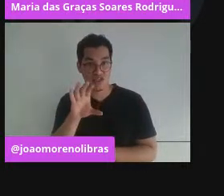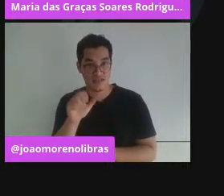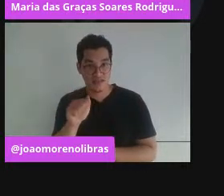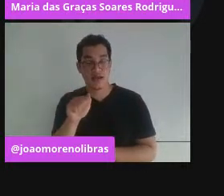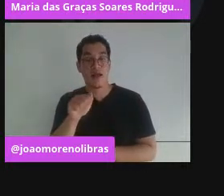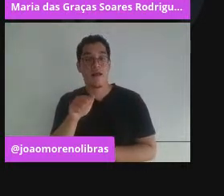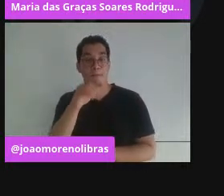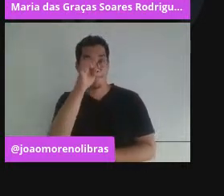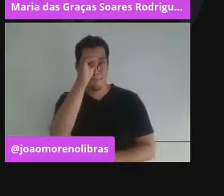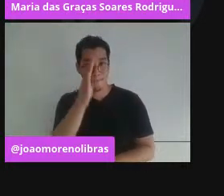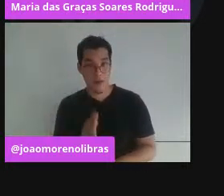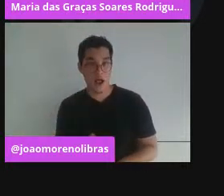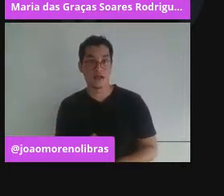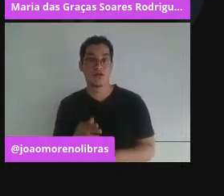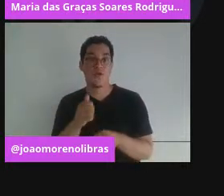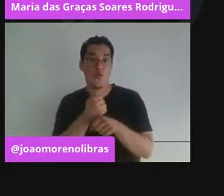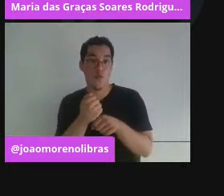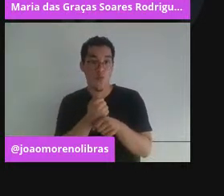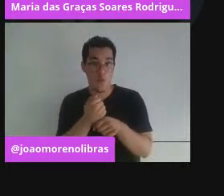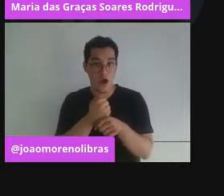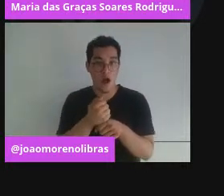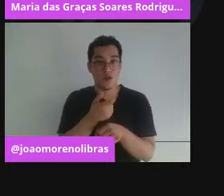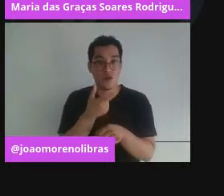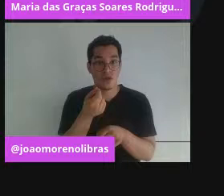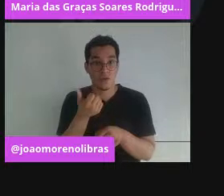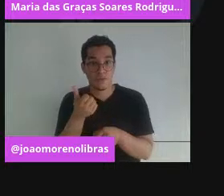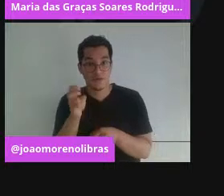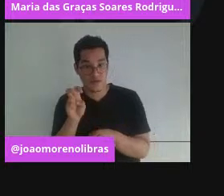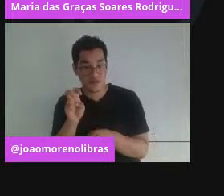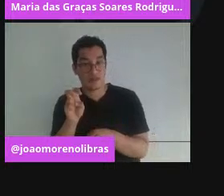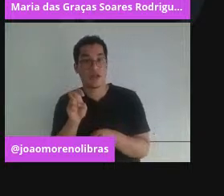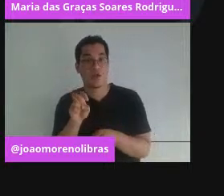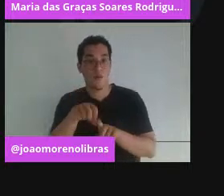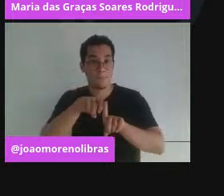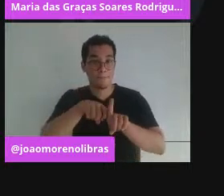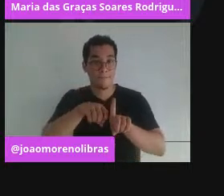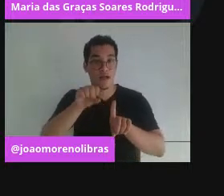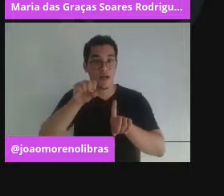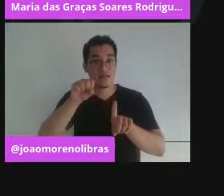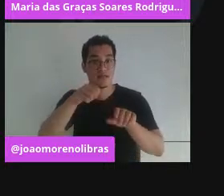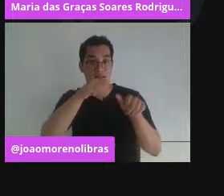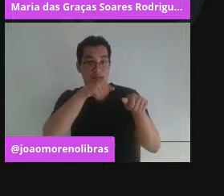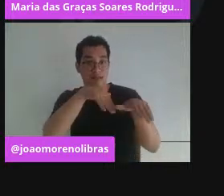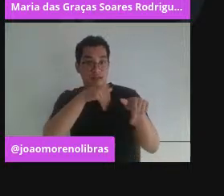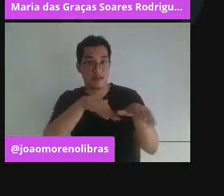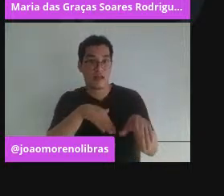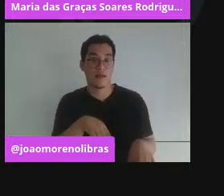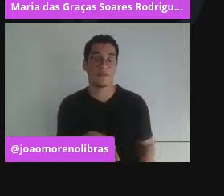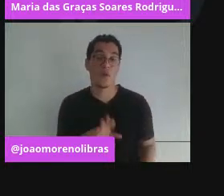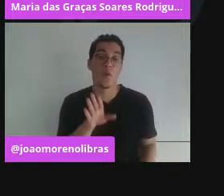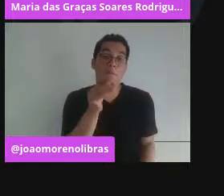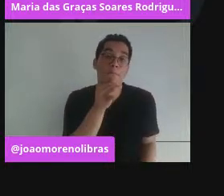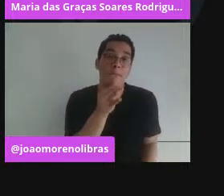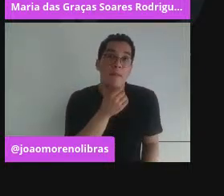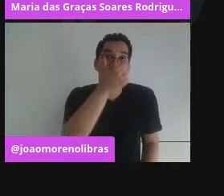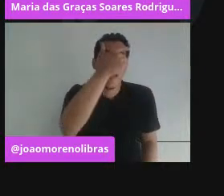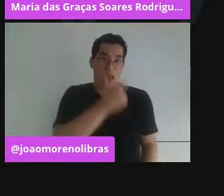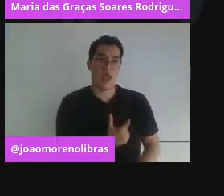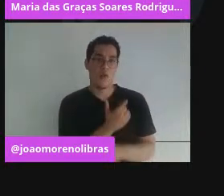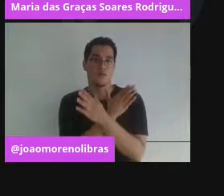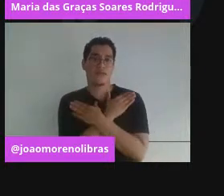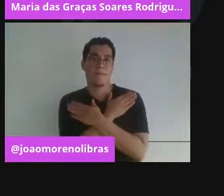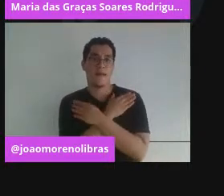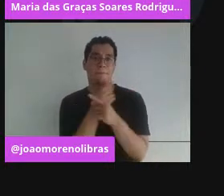as causas do desemprego? Será que estar desempregado é porque não deseja trabalhar? E a